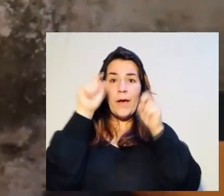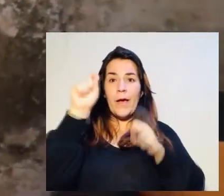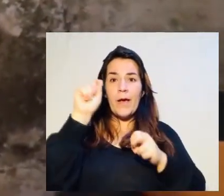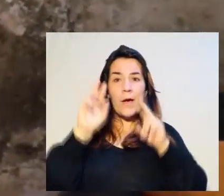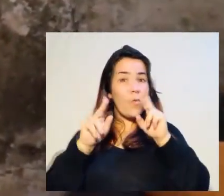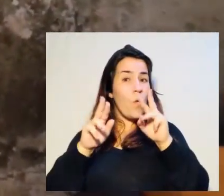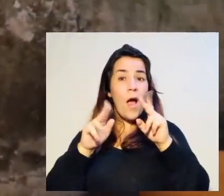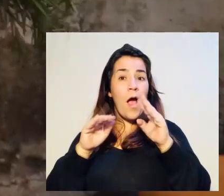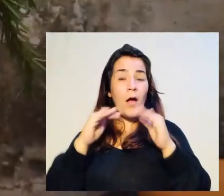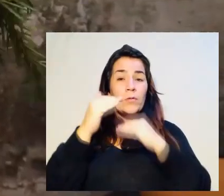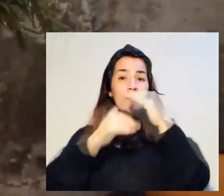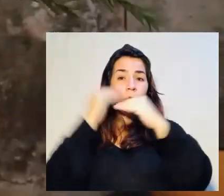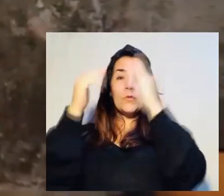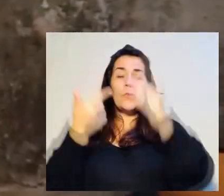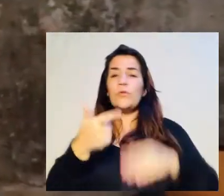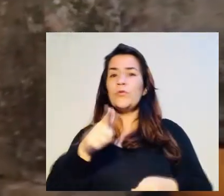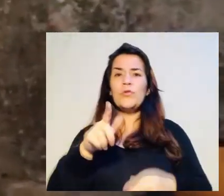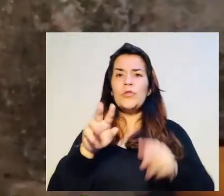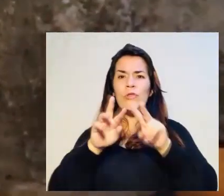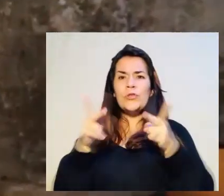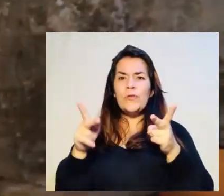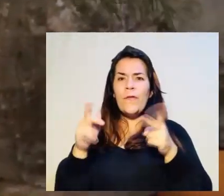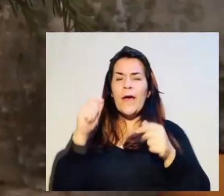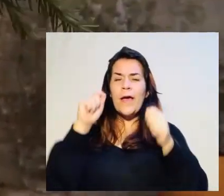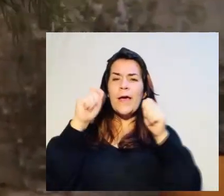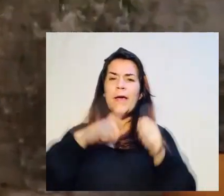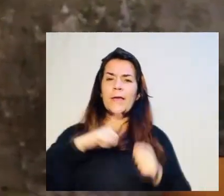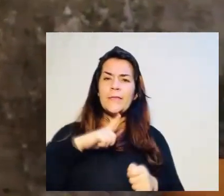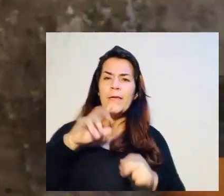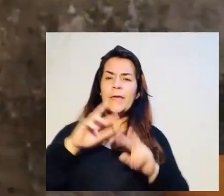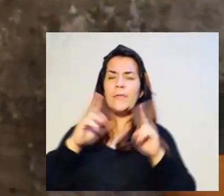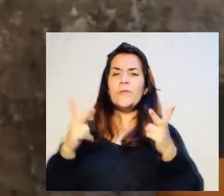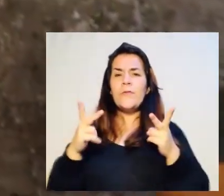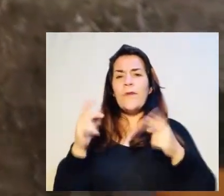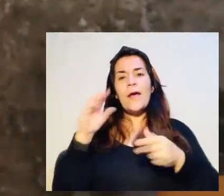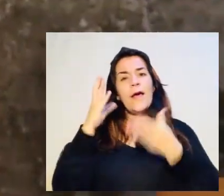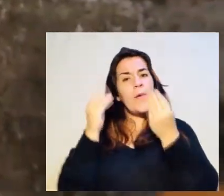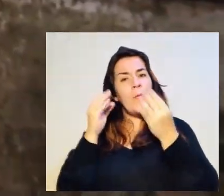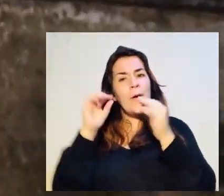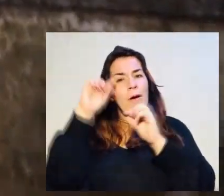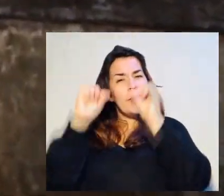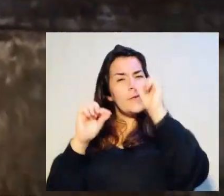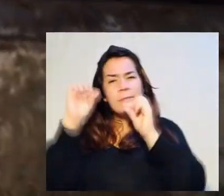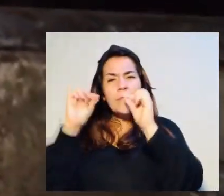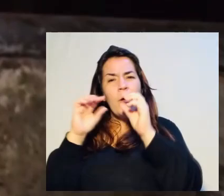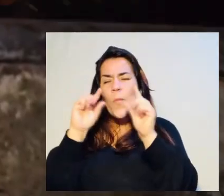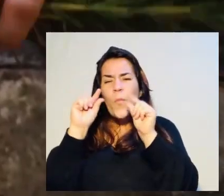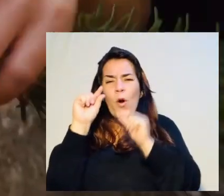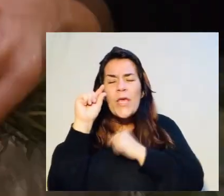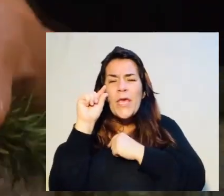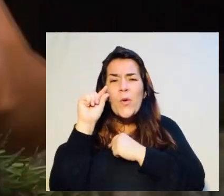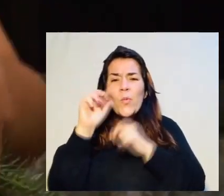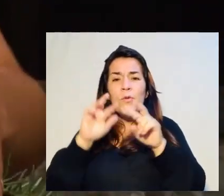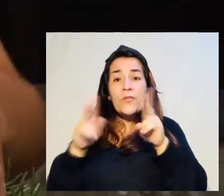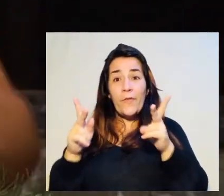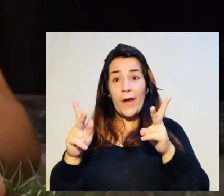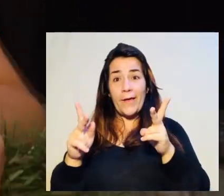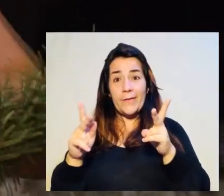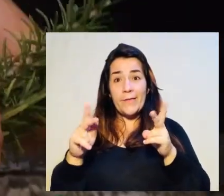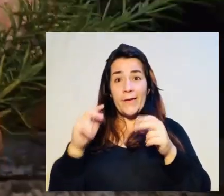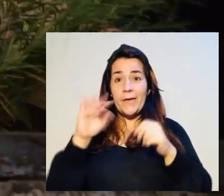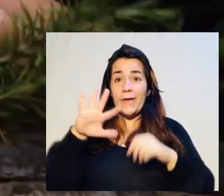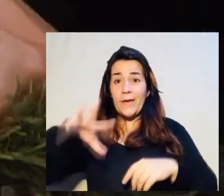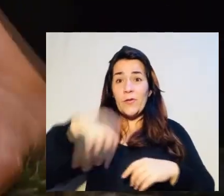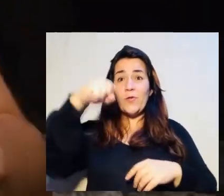a gente percebeu que era o mesmo tanto e que não tinha muita diferença e que se existia diferença, essa diferença era insignificativa.